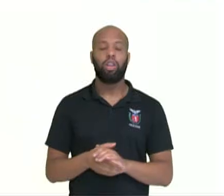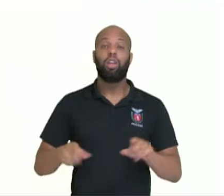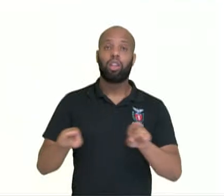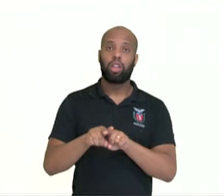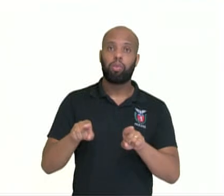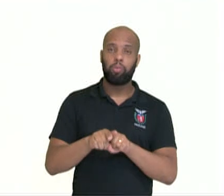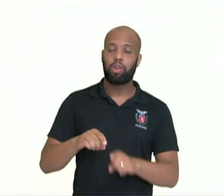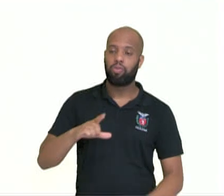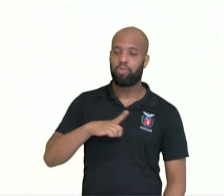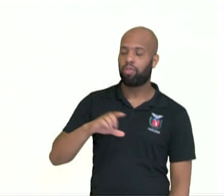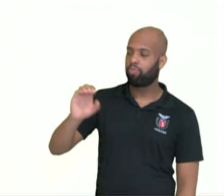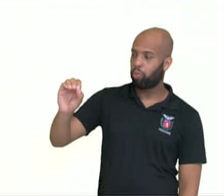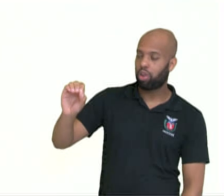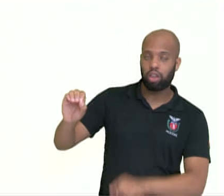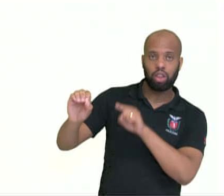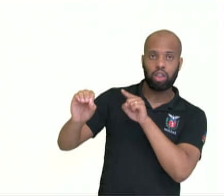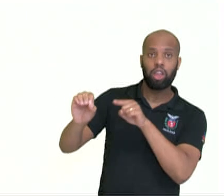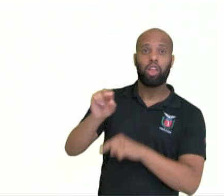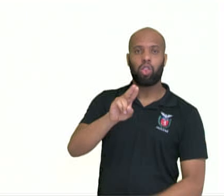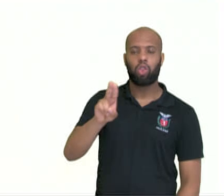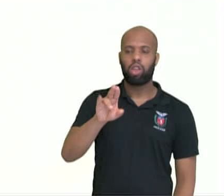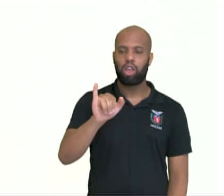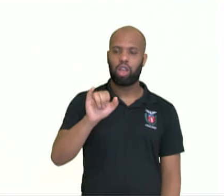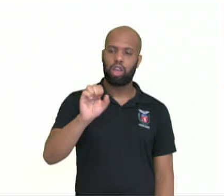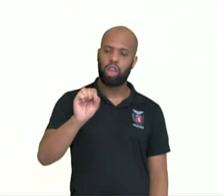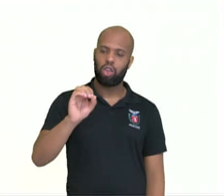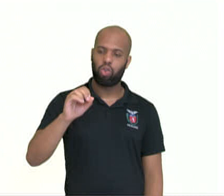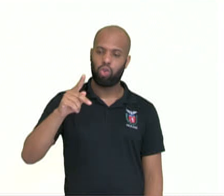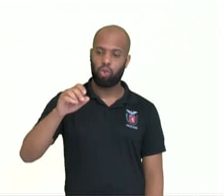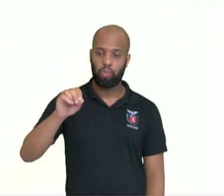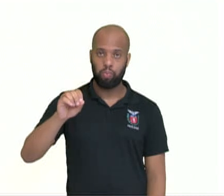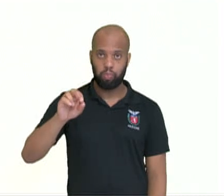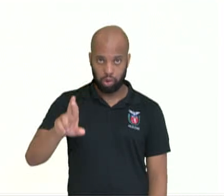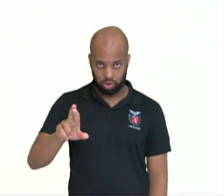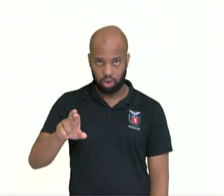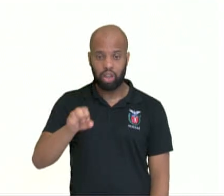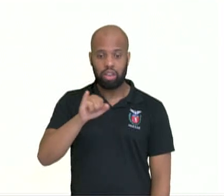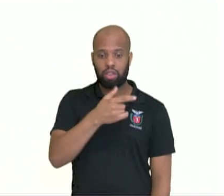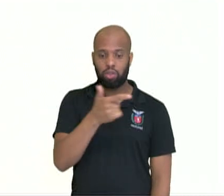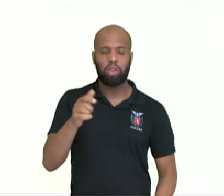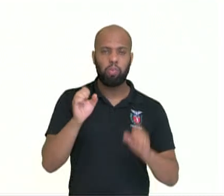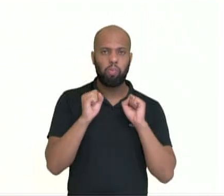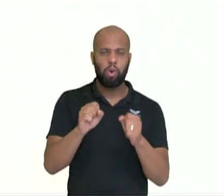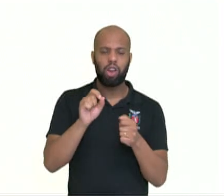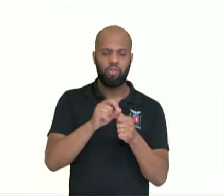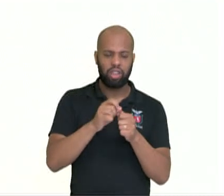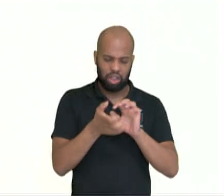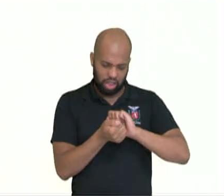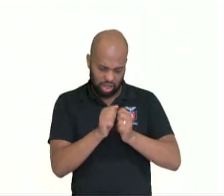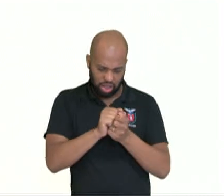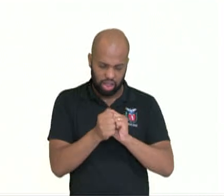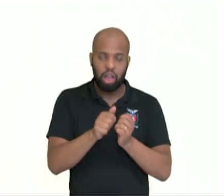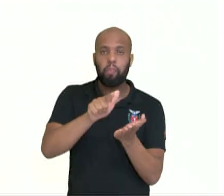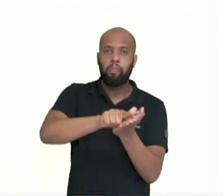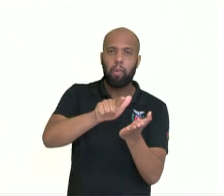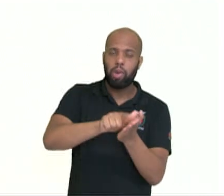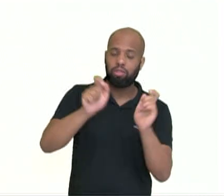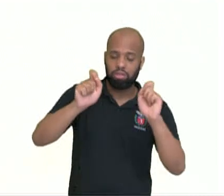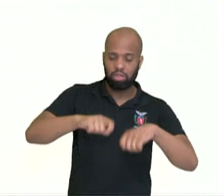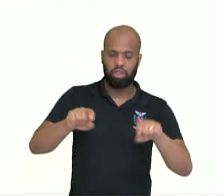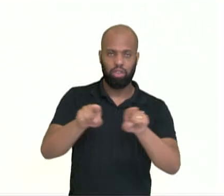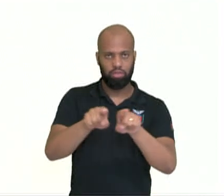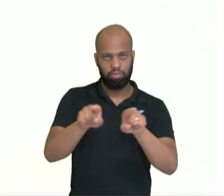isopor pequena ou de papel muito leve. Se você não tiver a bolinha de isopor, pode ser uma bolinha de papel, tá? Pode